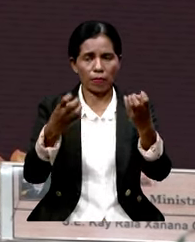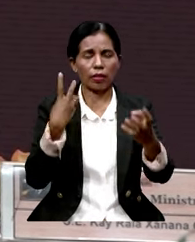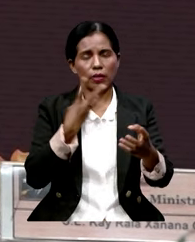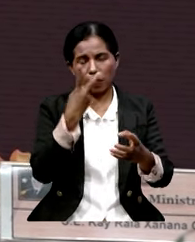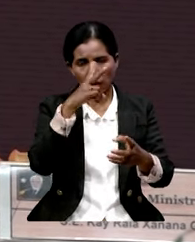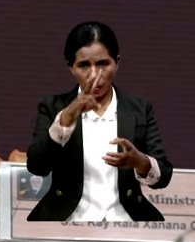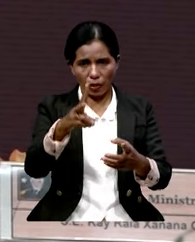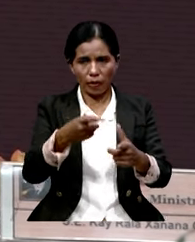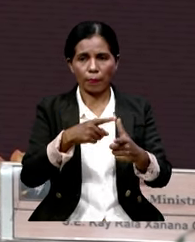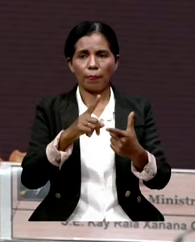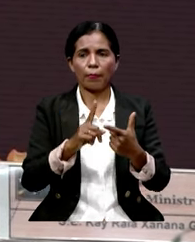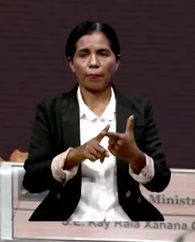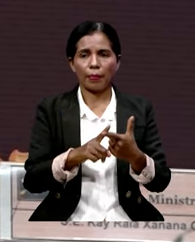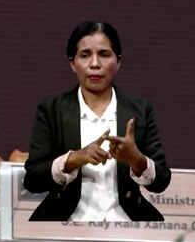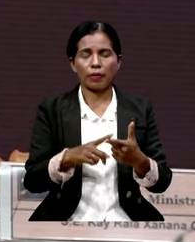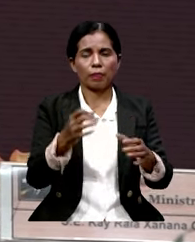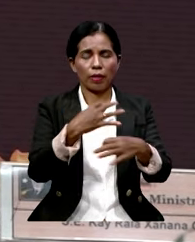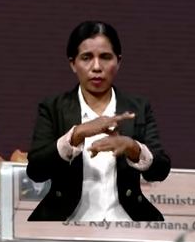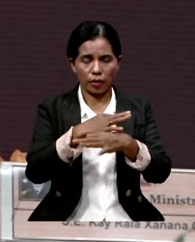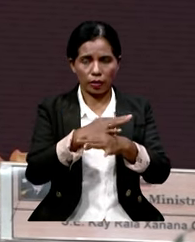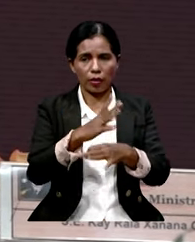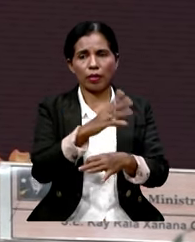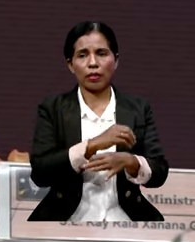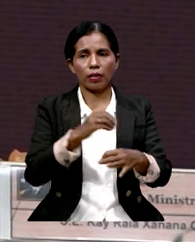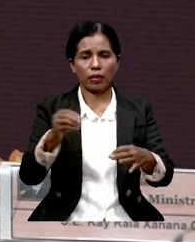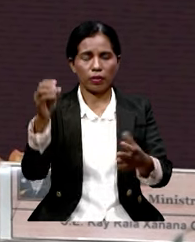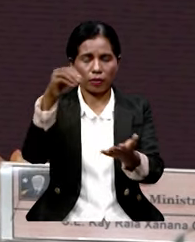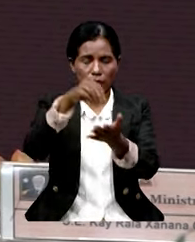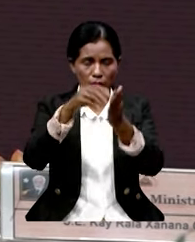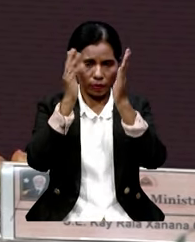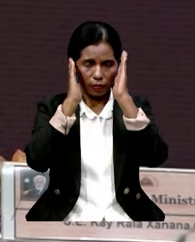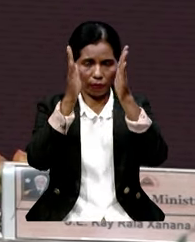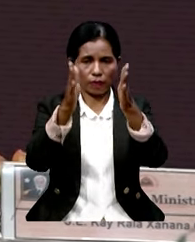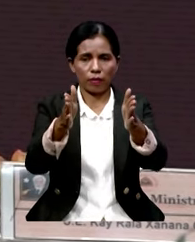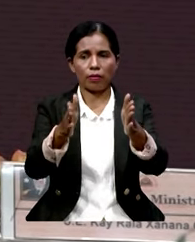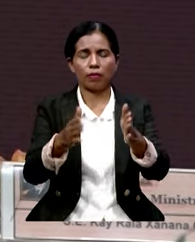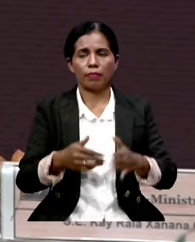também a dia do programa